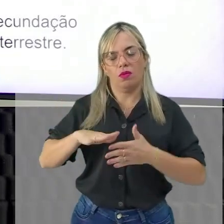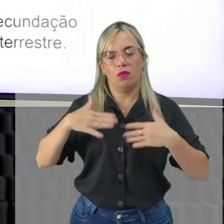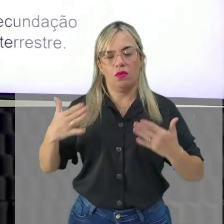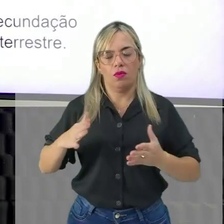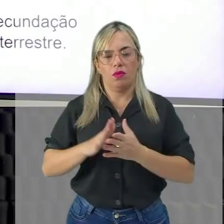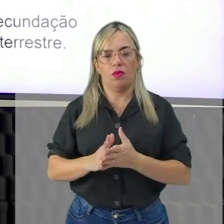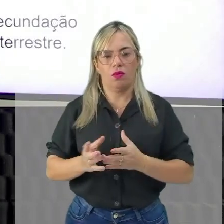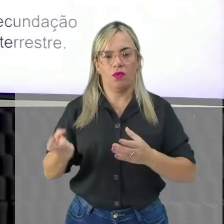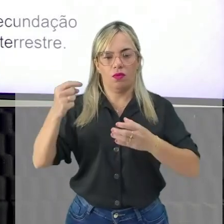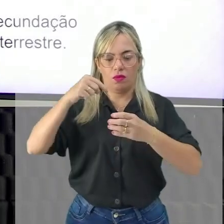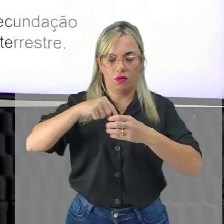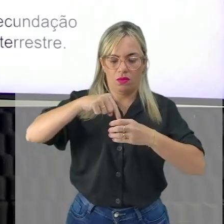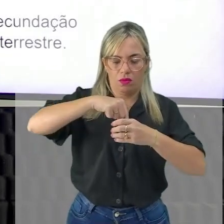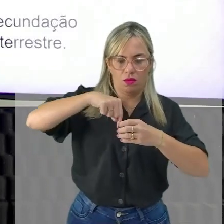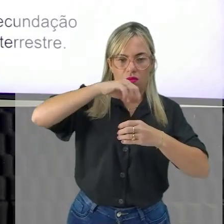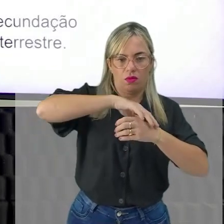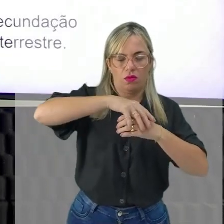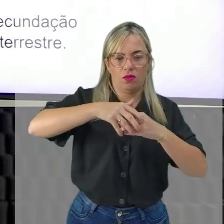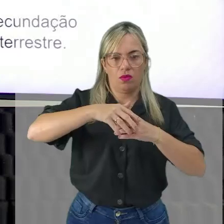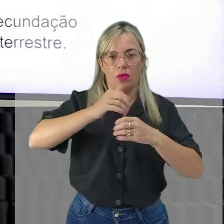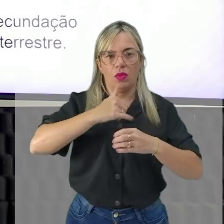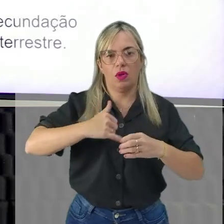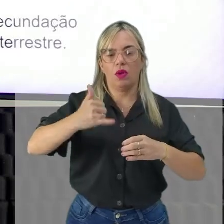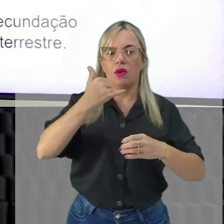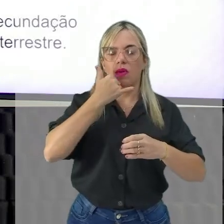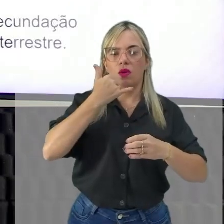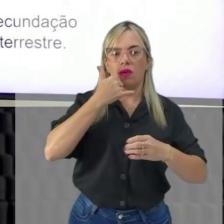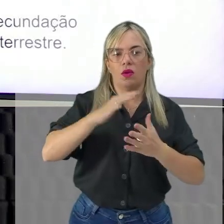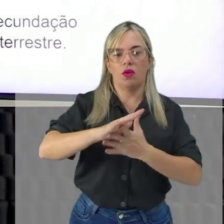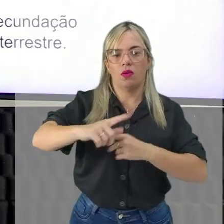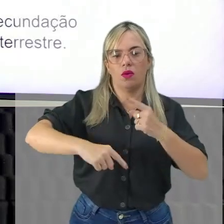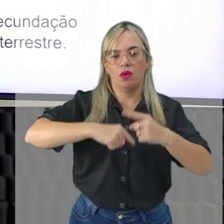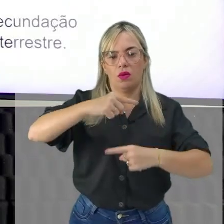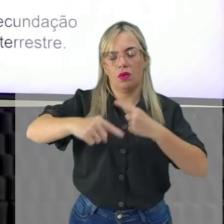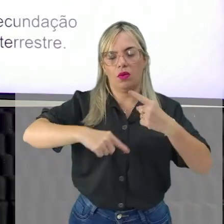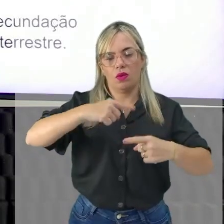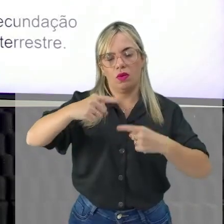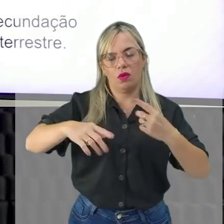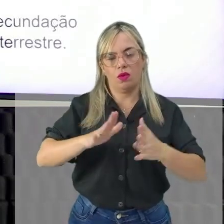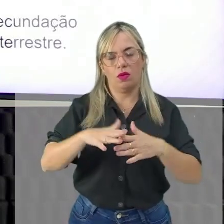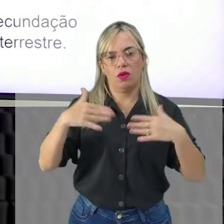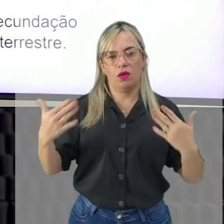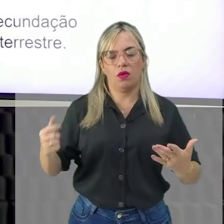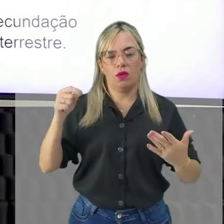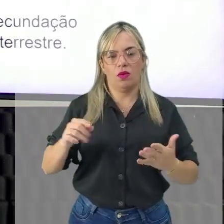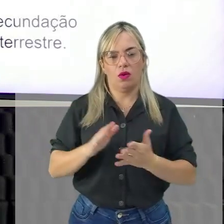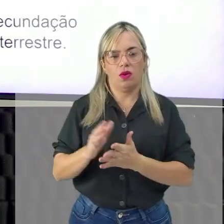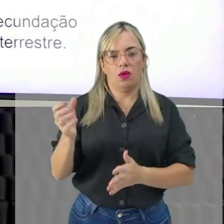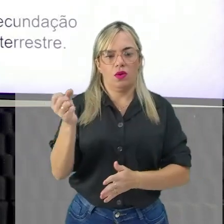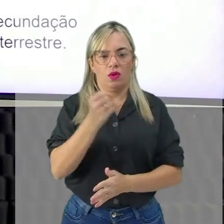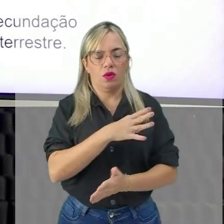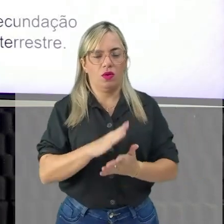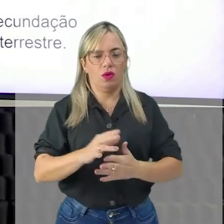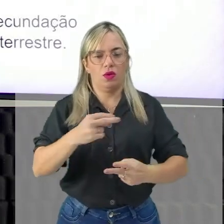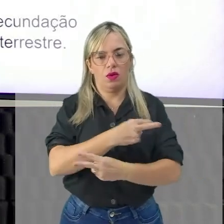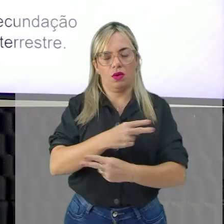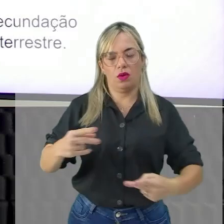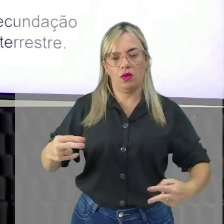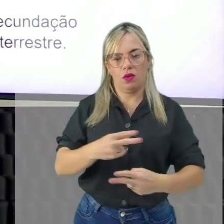a fecundação, né, a fecundação não, desculpa, a geração desses novos serezinhos,